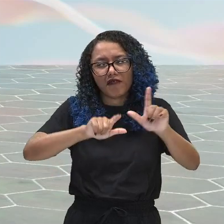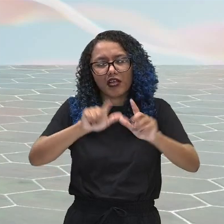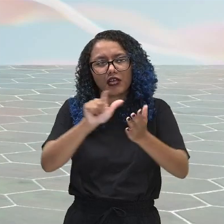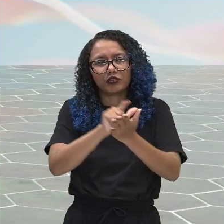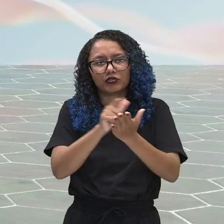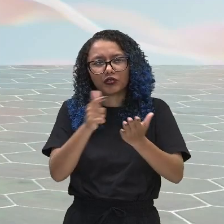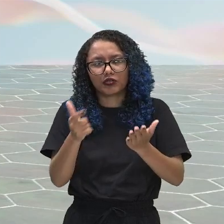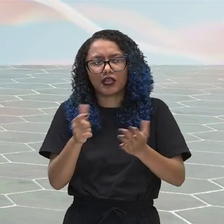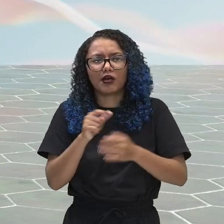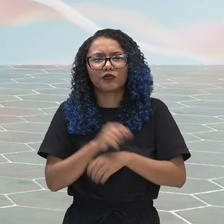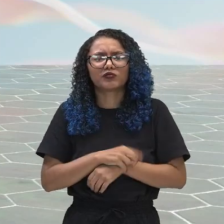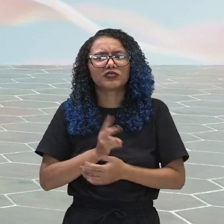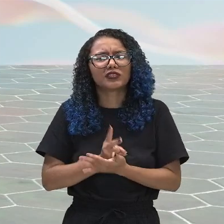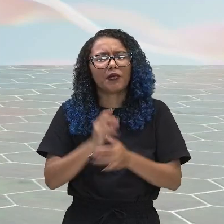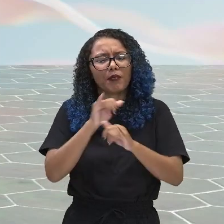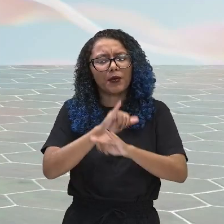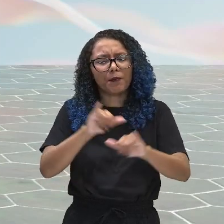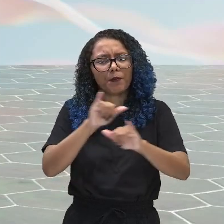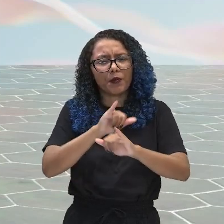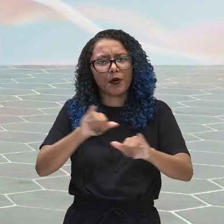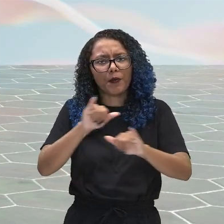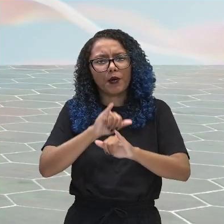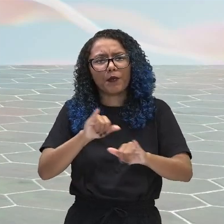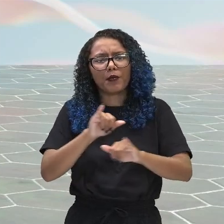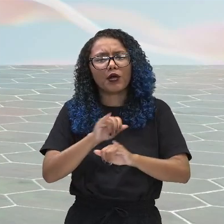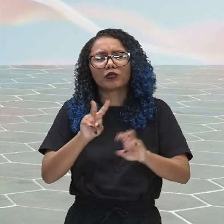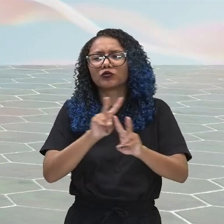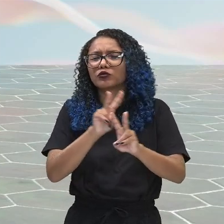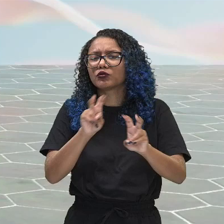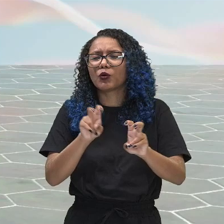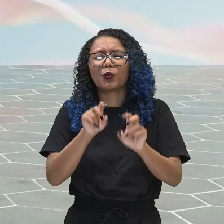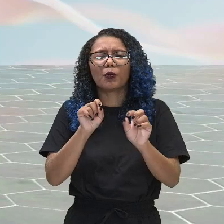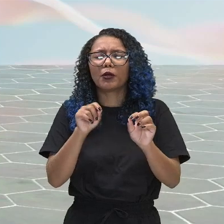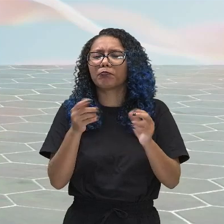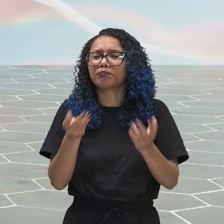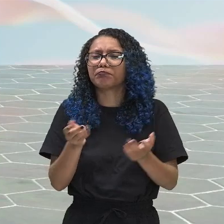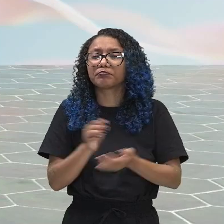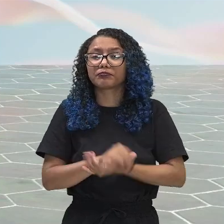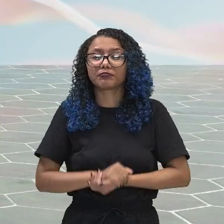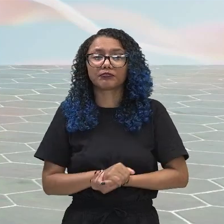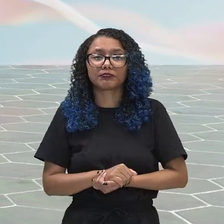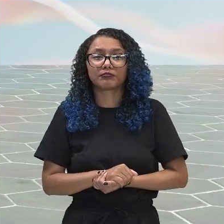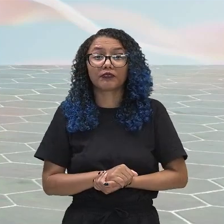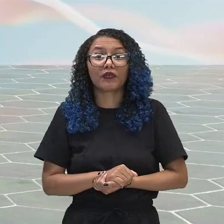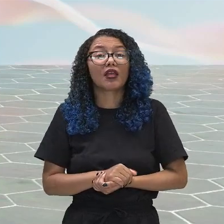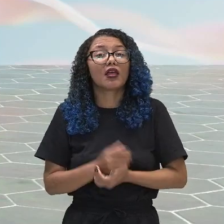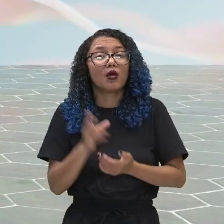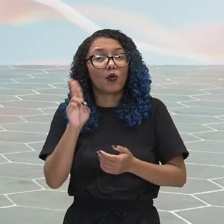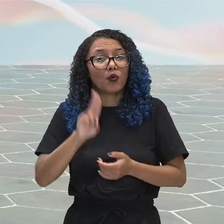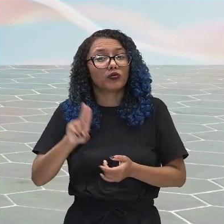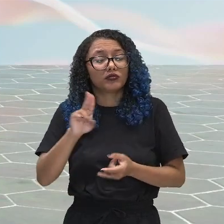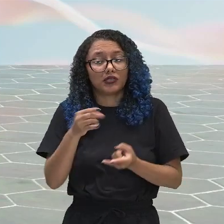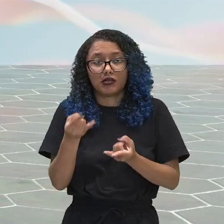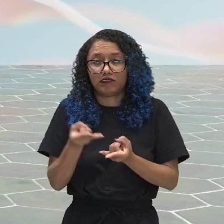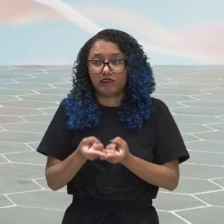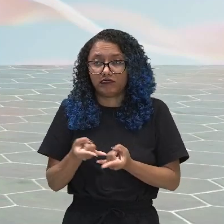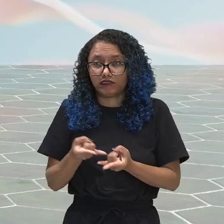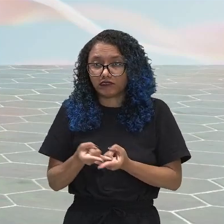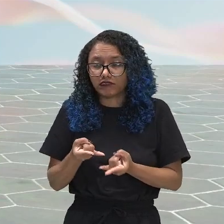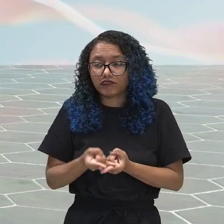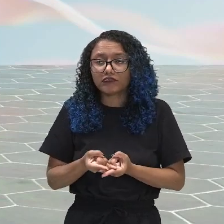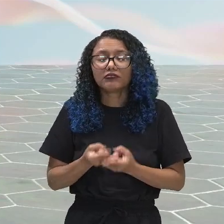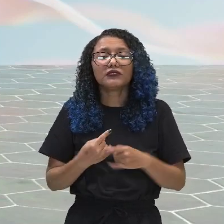ali sempre informando sobre o uso de preservativos, o uso de